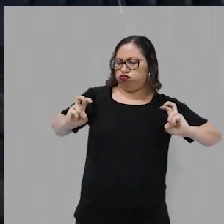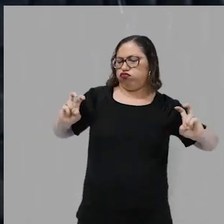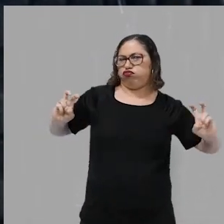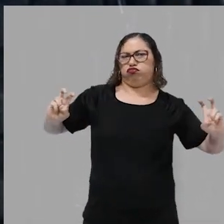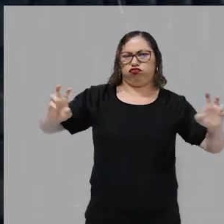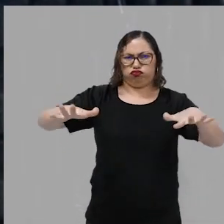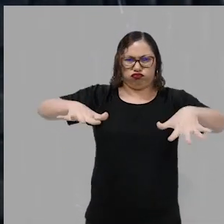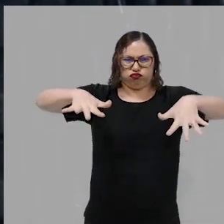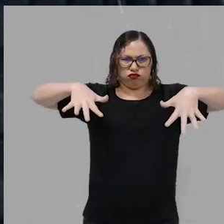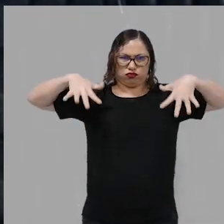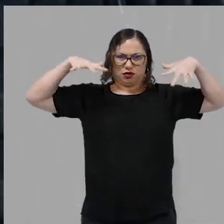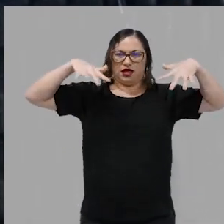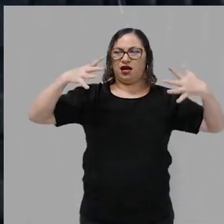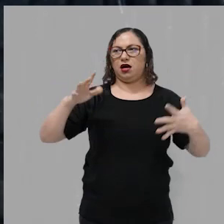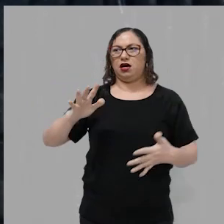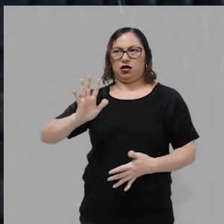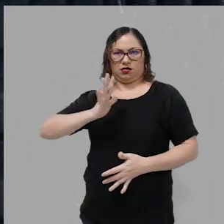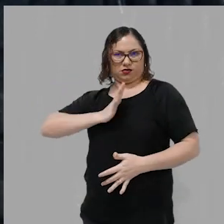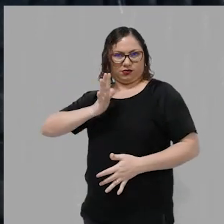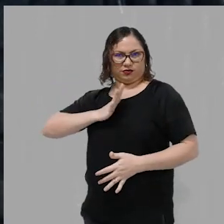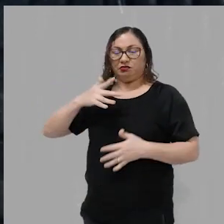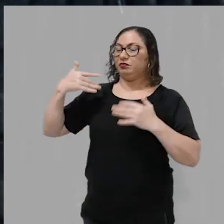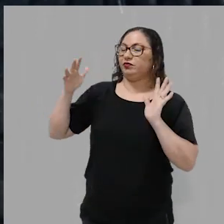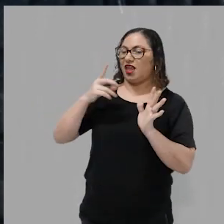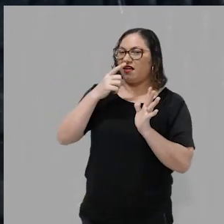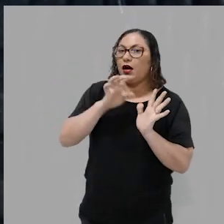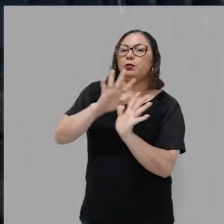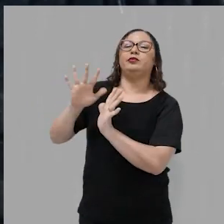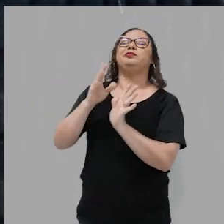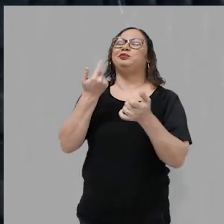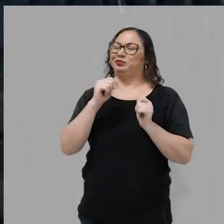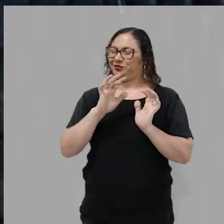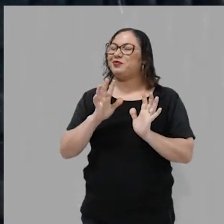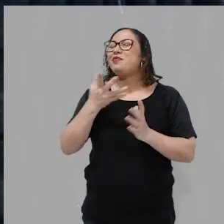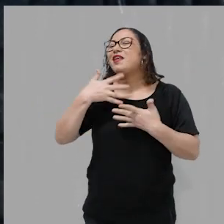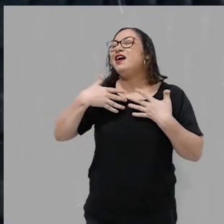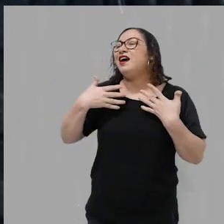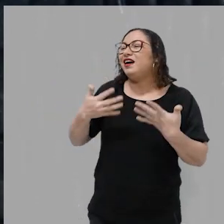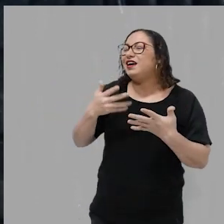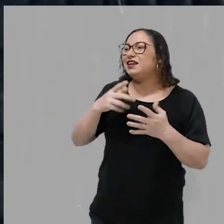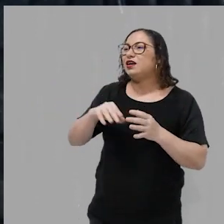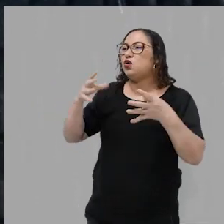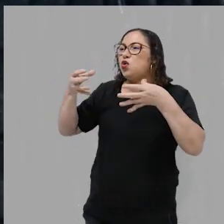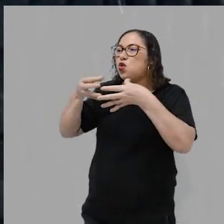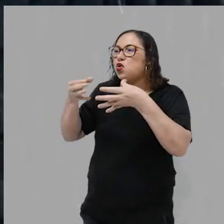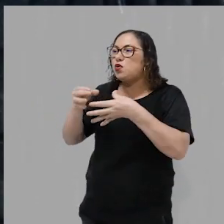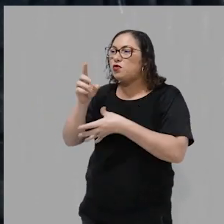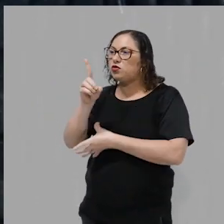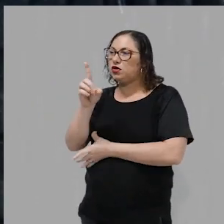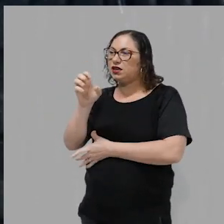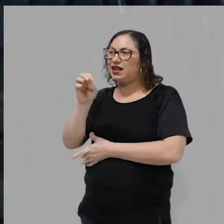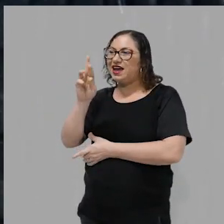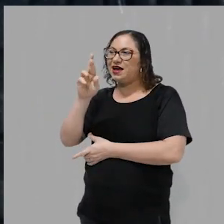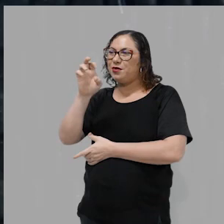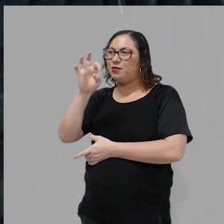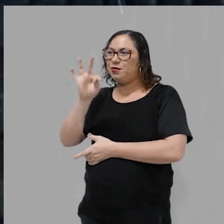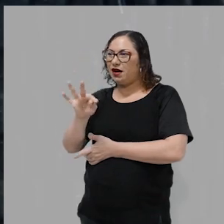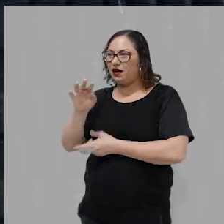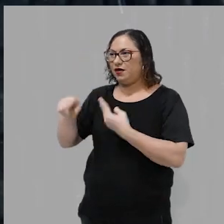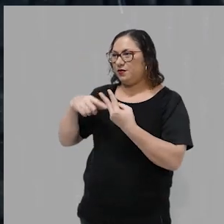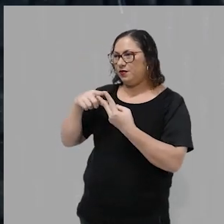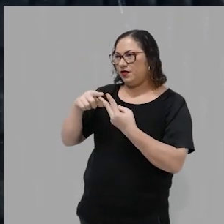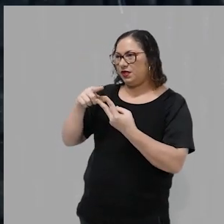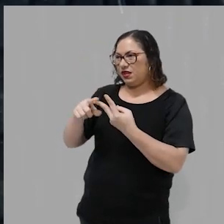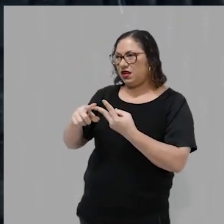né, e fedorentos. Deixar claro, piada. No grupo, Debré, Tonai, Grandjean de Montigny e